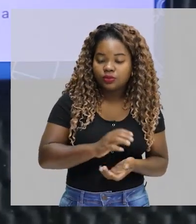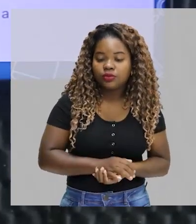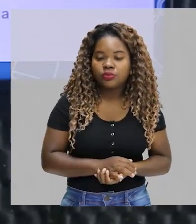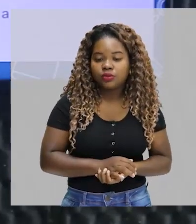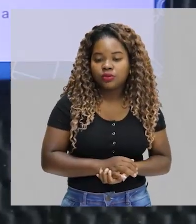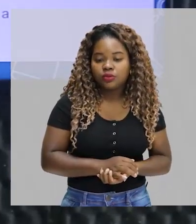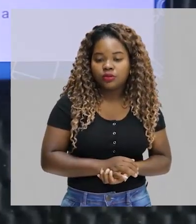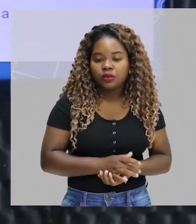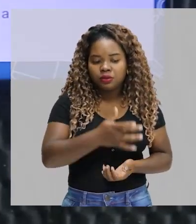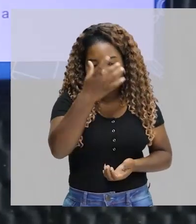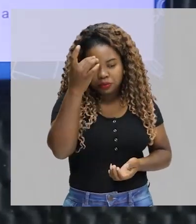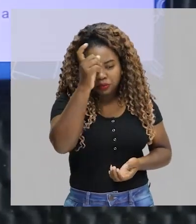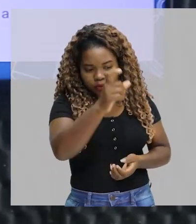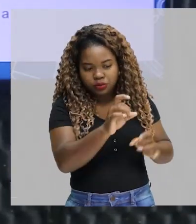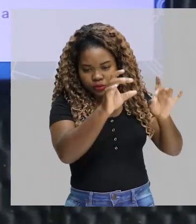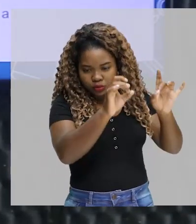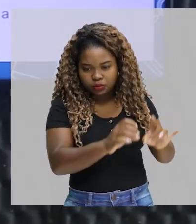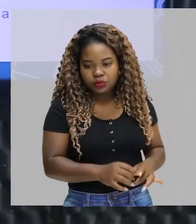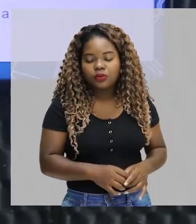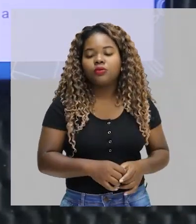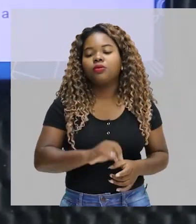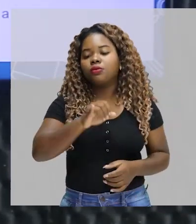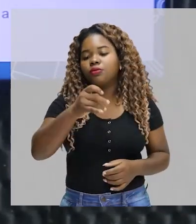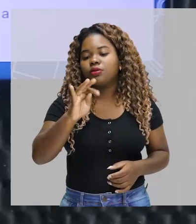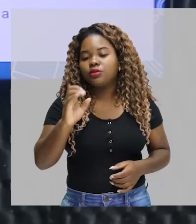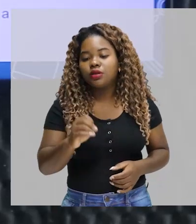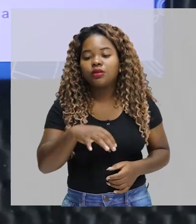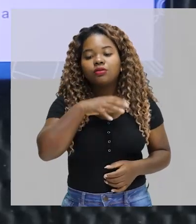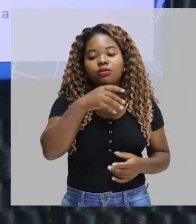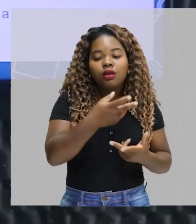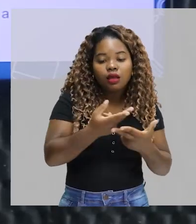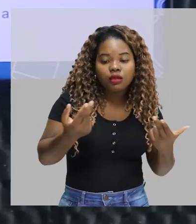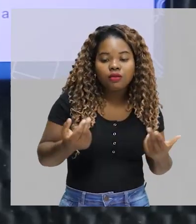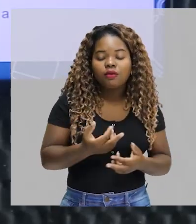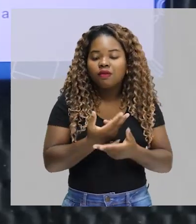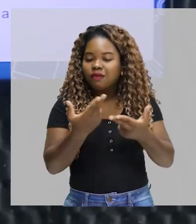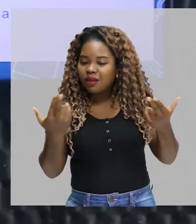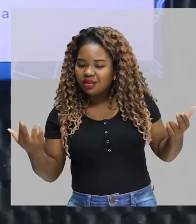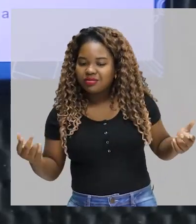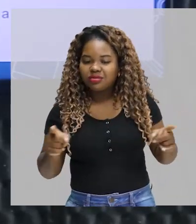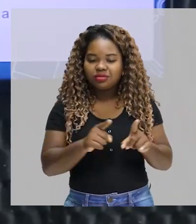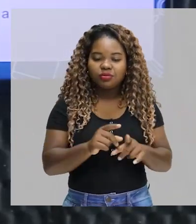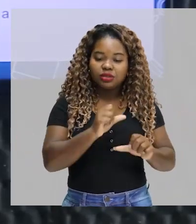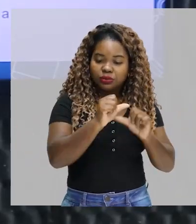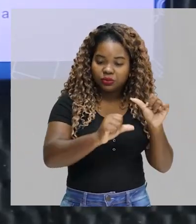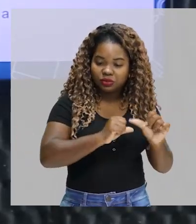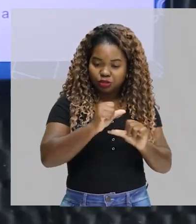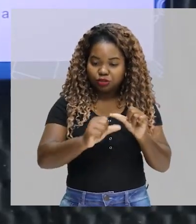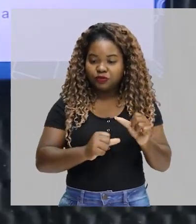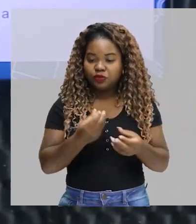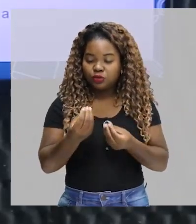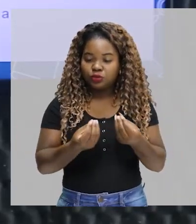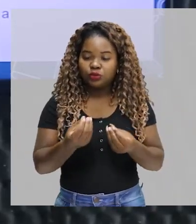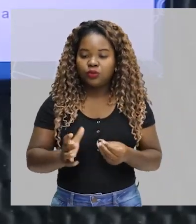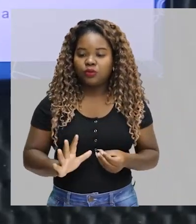específicas, objetos, lugares, animais e etc. Eles modificam a